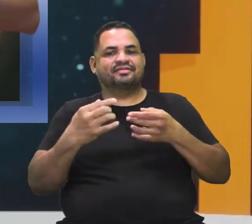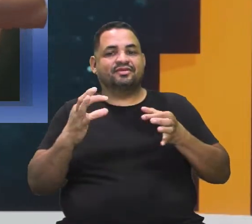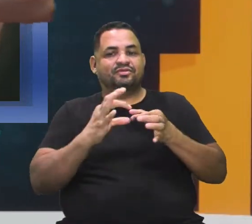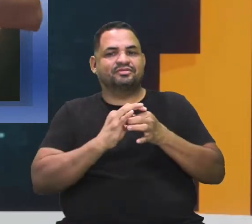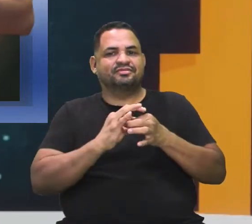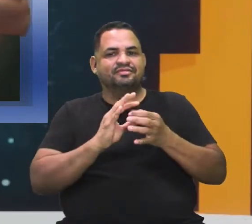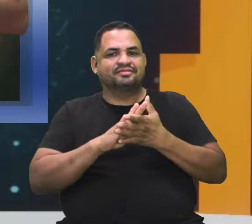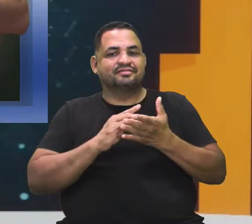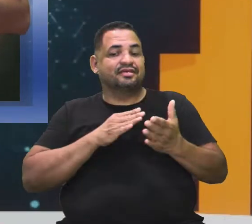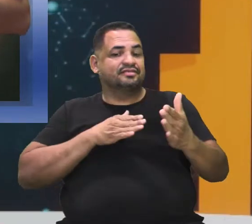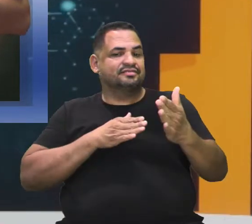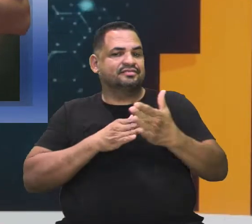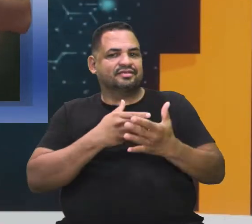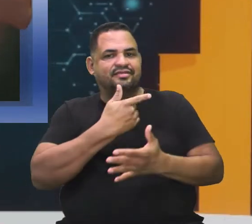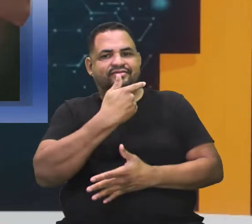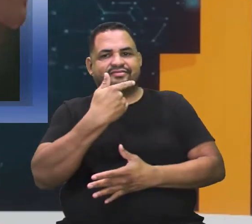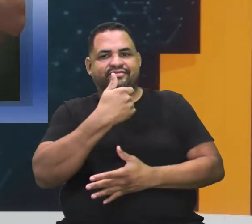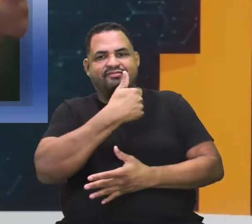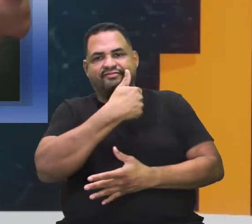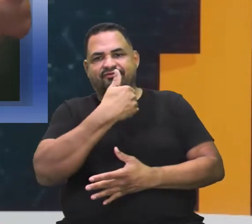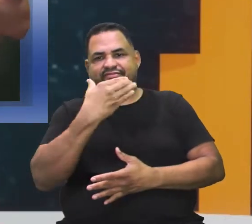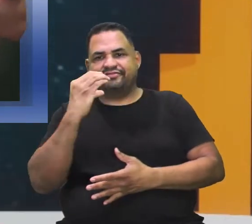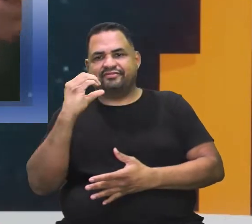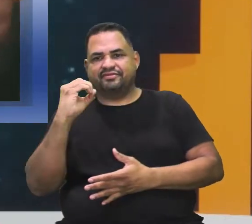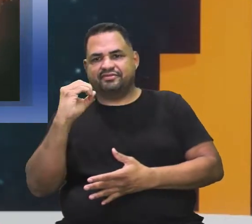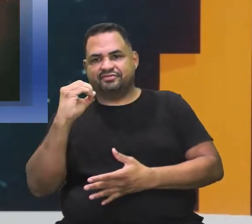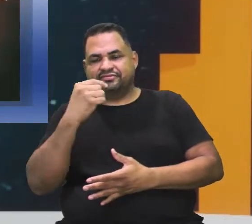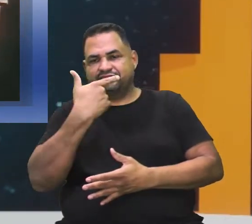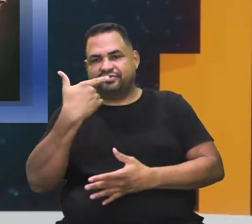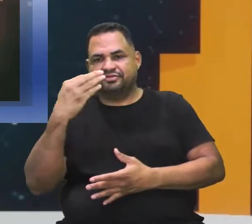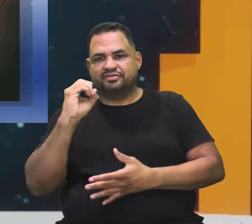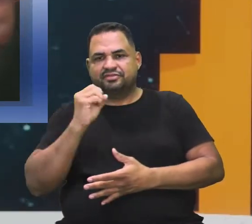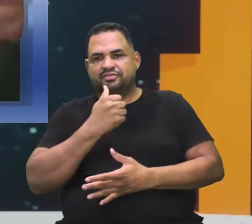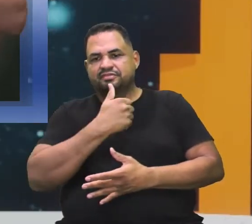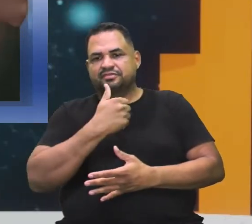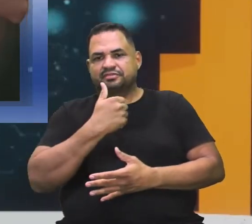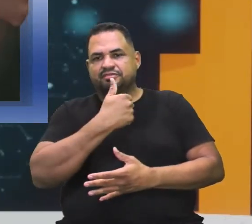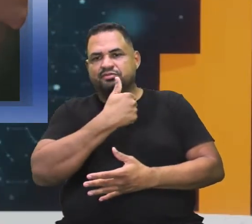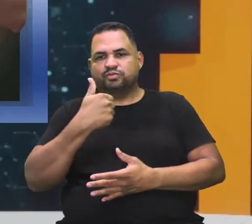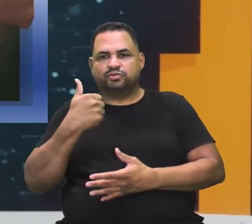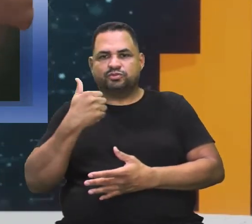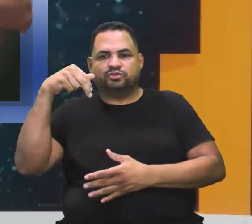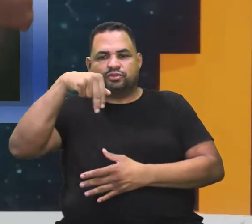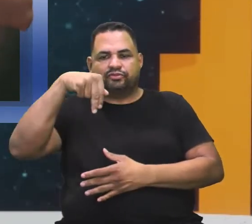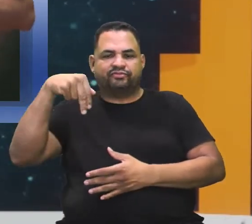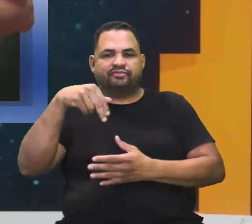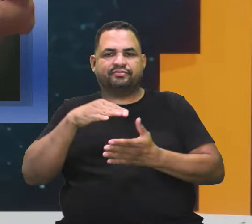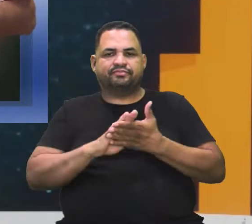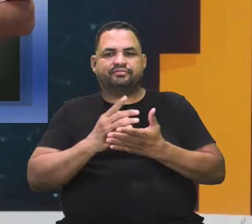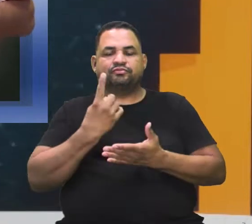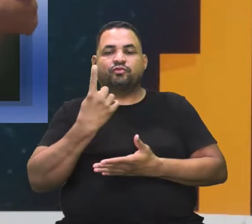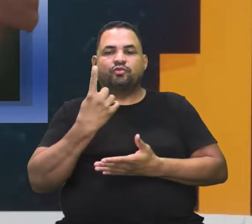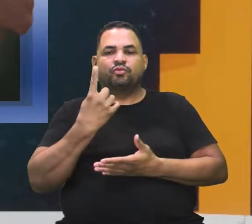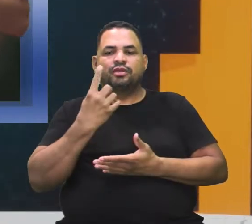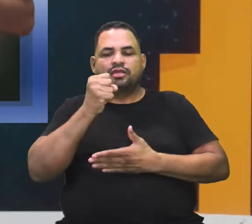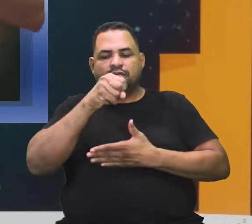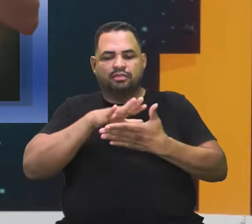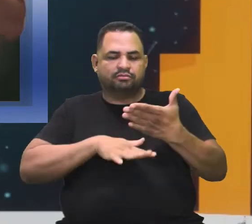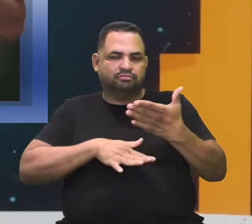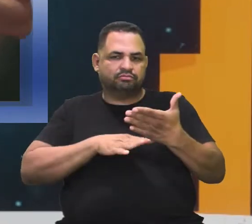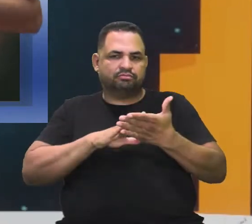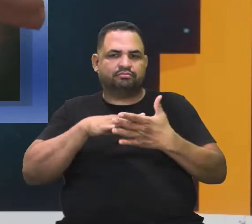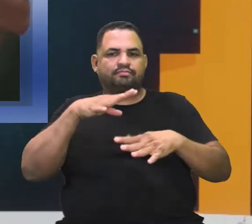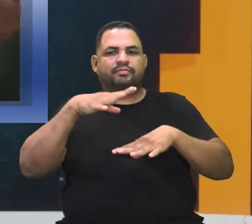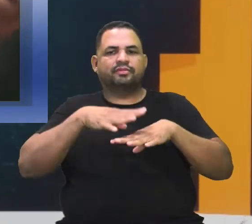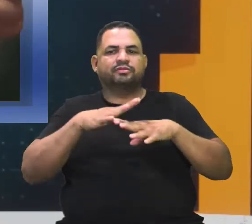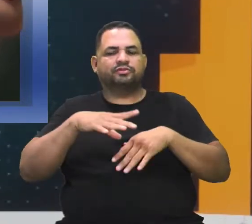dia 20 do 11, porque nós temos um combinado, uma questão de matemática por dia, e